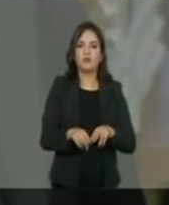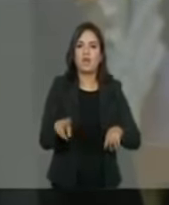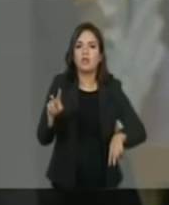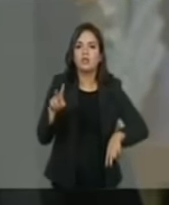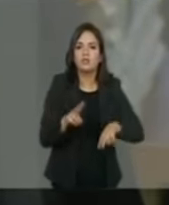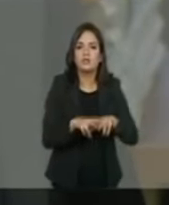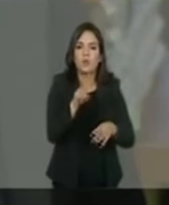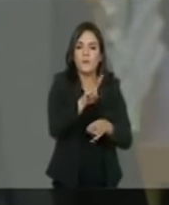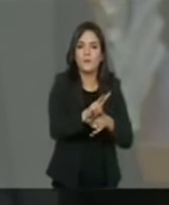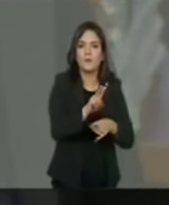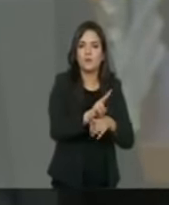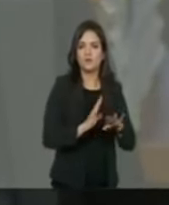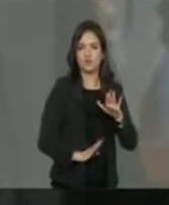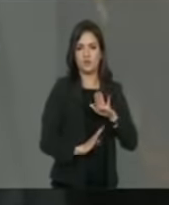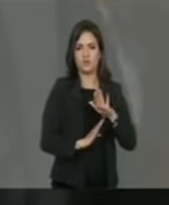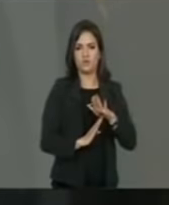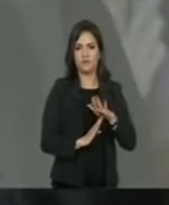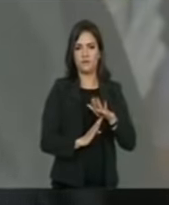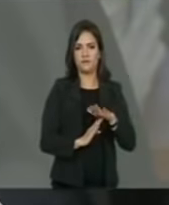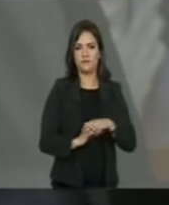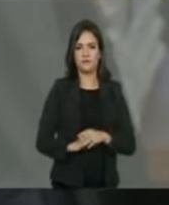penal condenatória